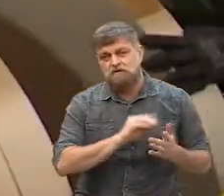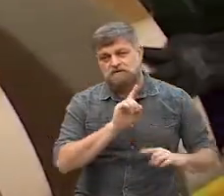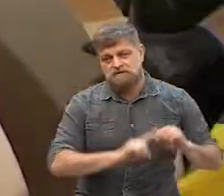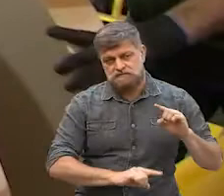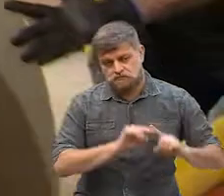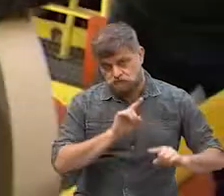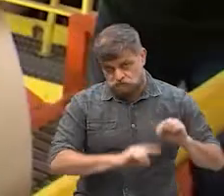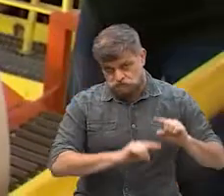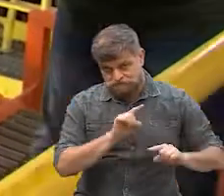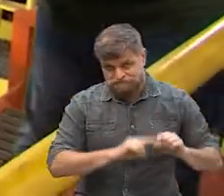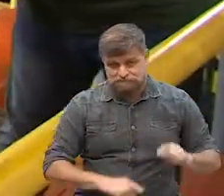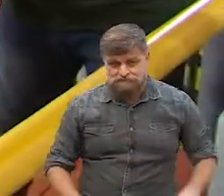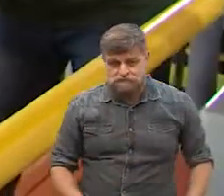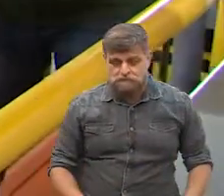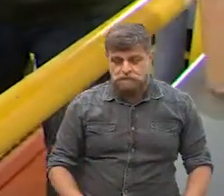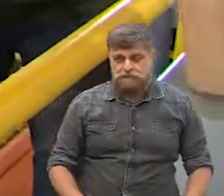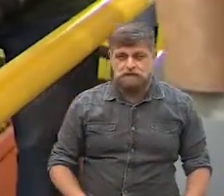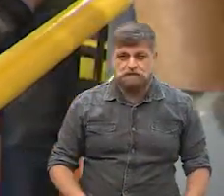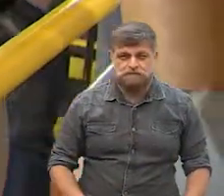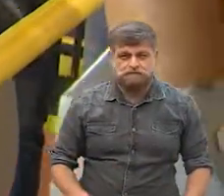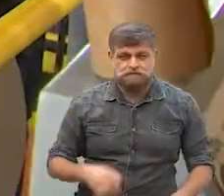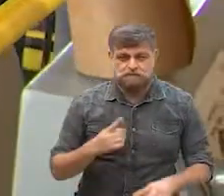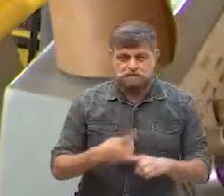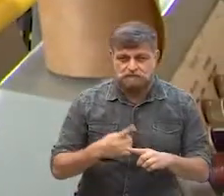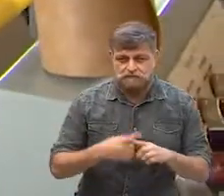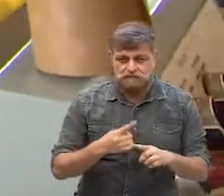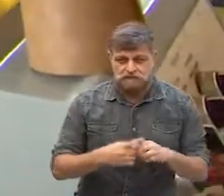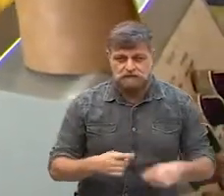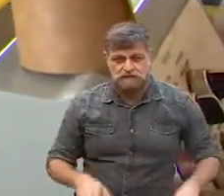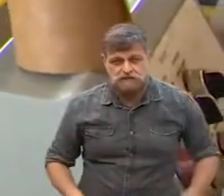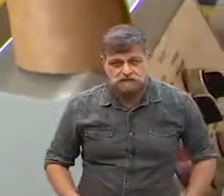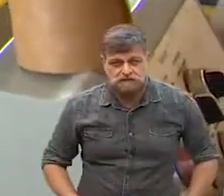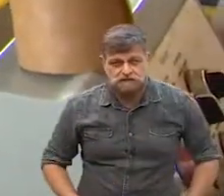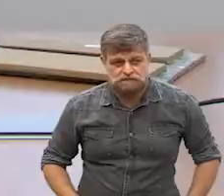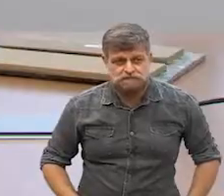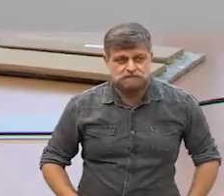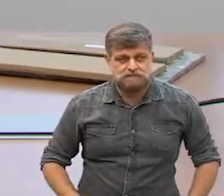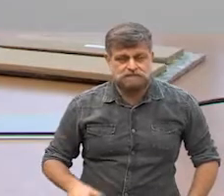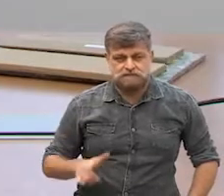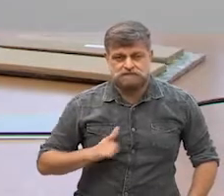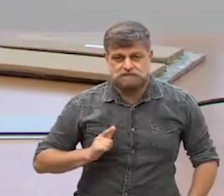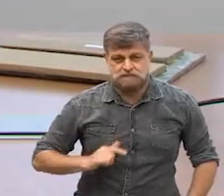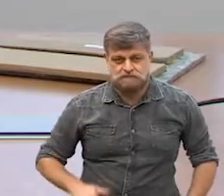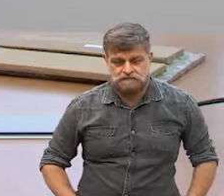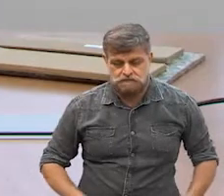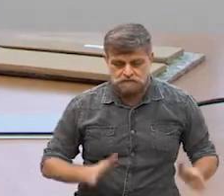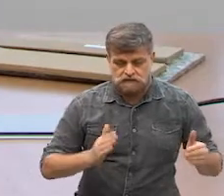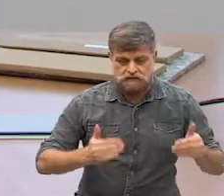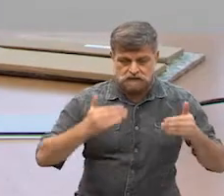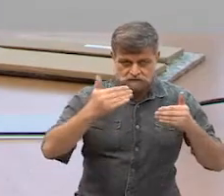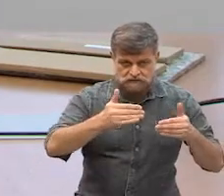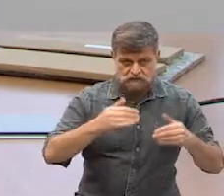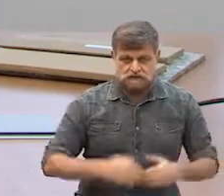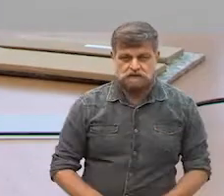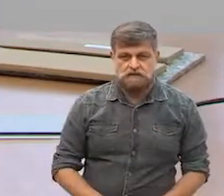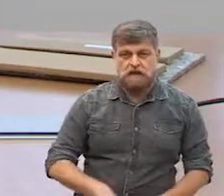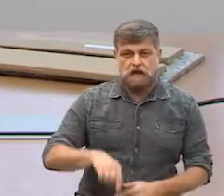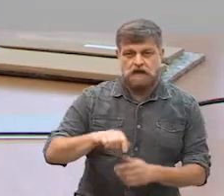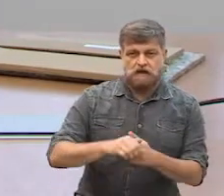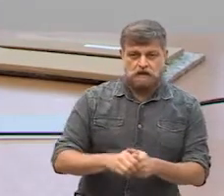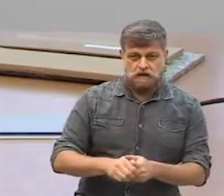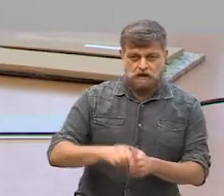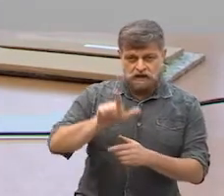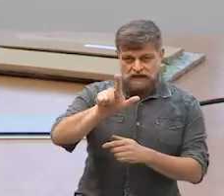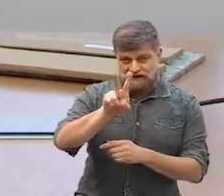produto. Porque como ele era muito... essa embalagem LV, né, que são essas embalagens, elas têm o